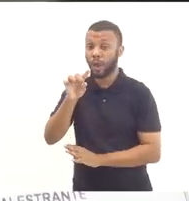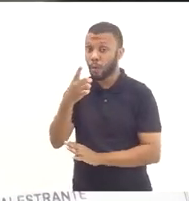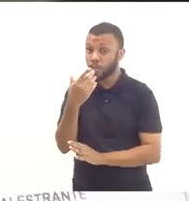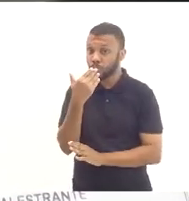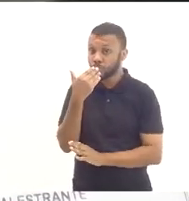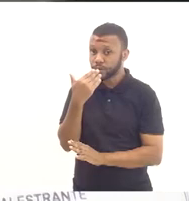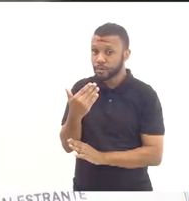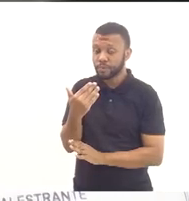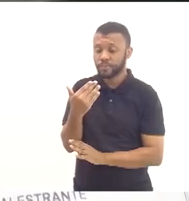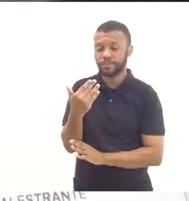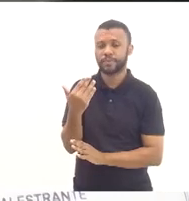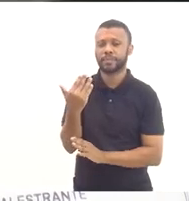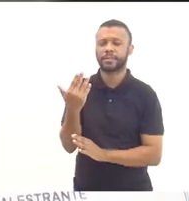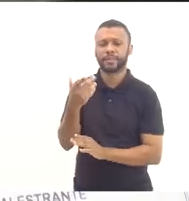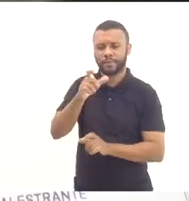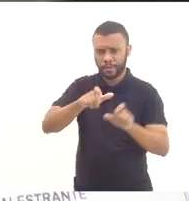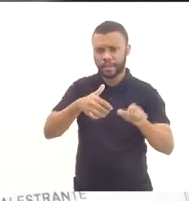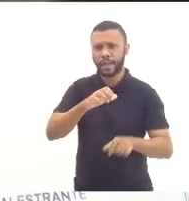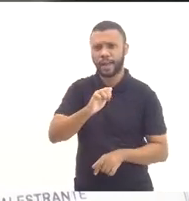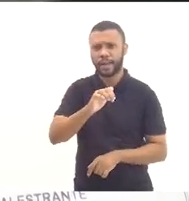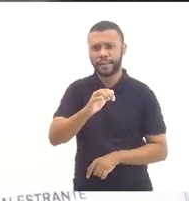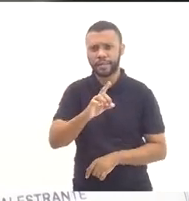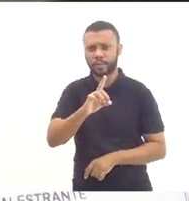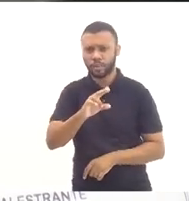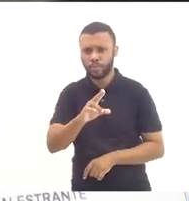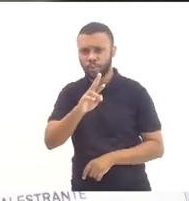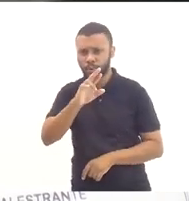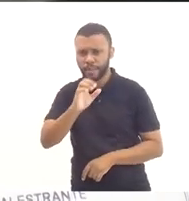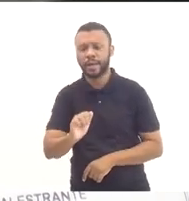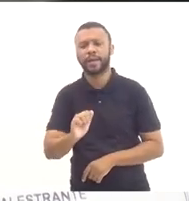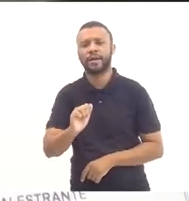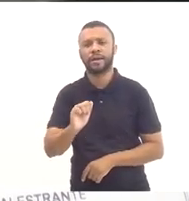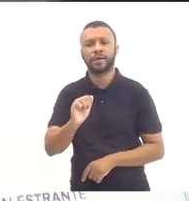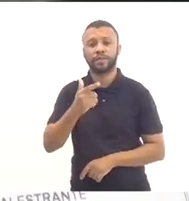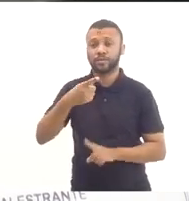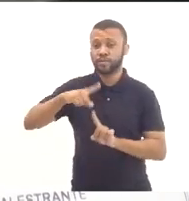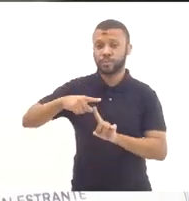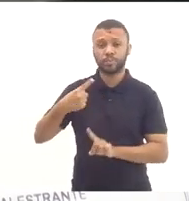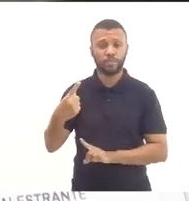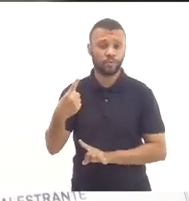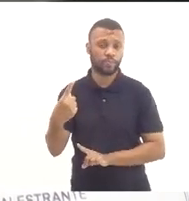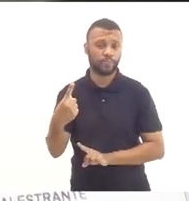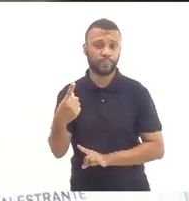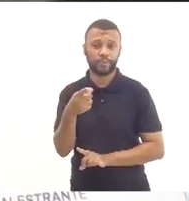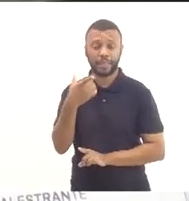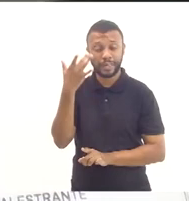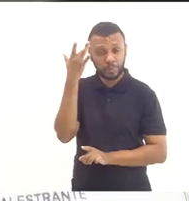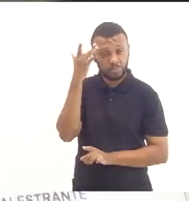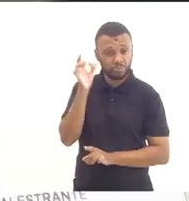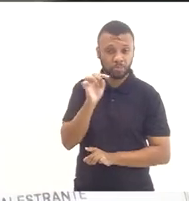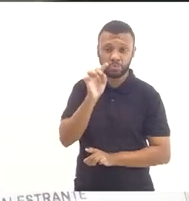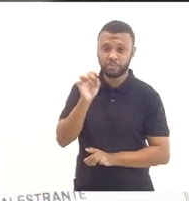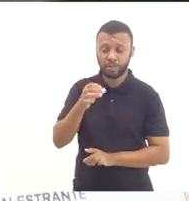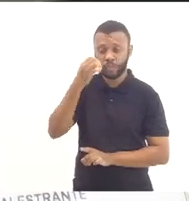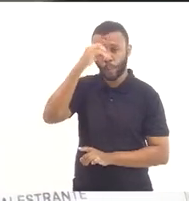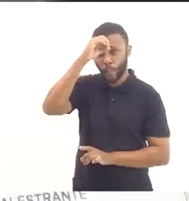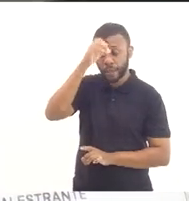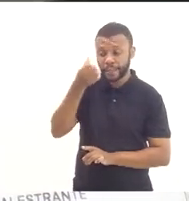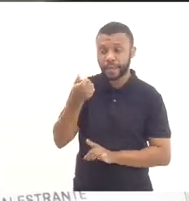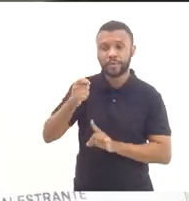da criança que tem aciduria glutarica tipo 1 e é por não saber disso quando chegou no em quase seis meses